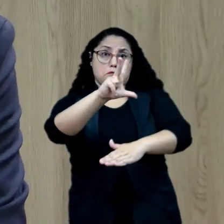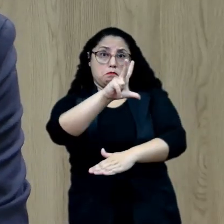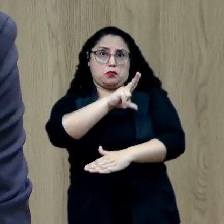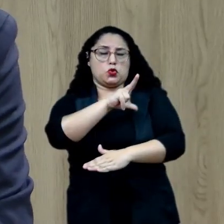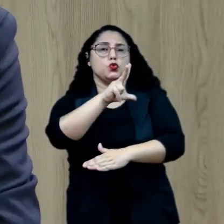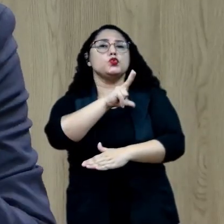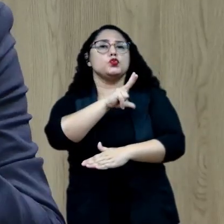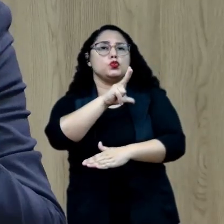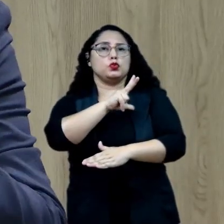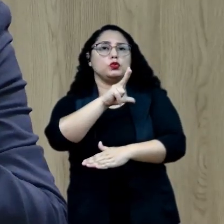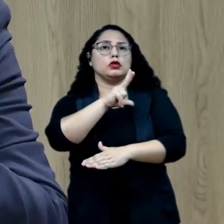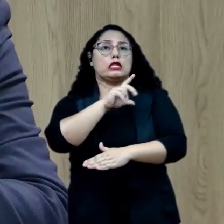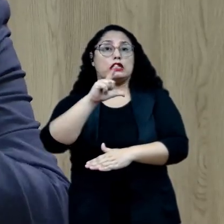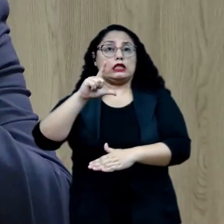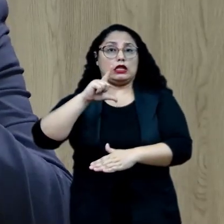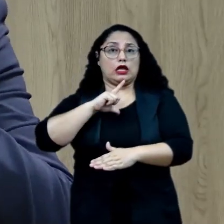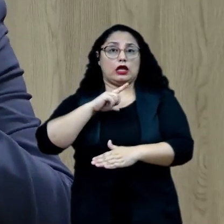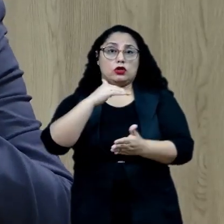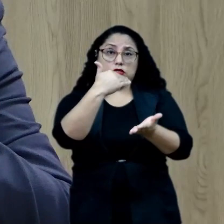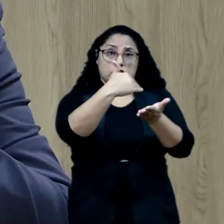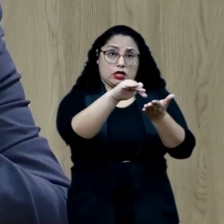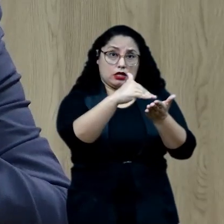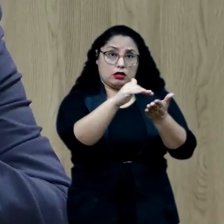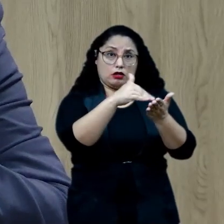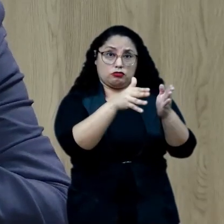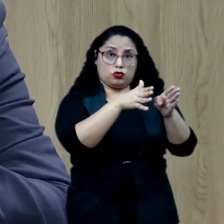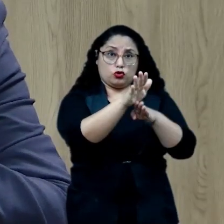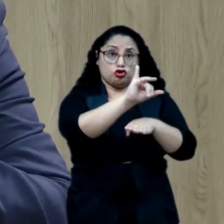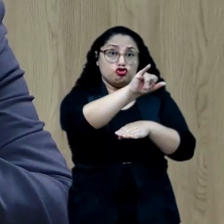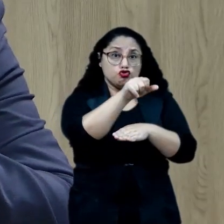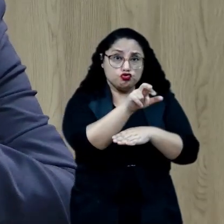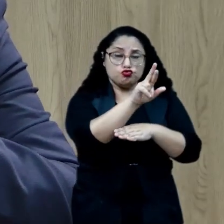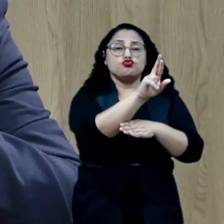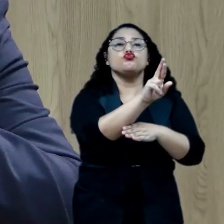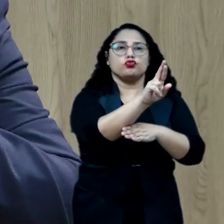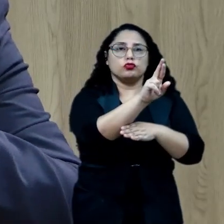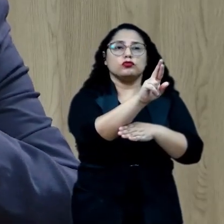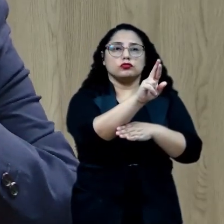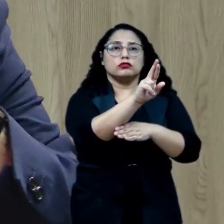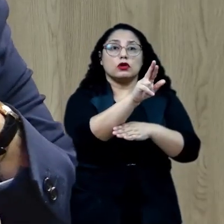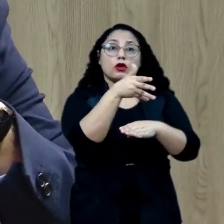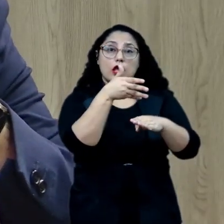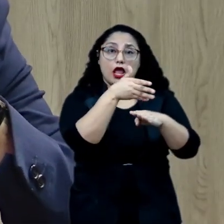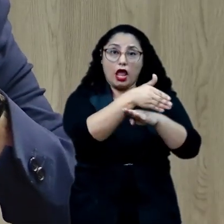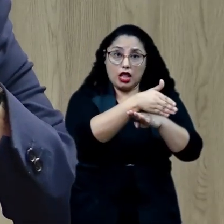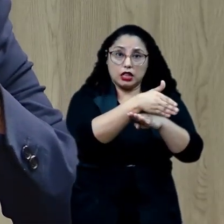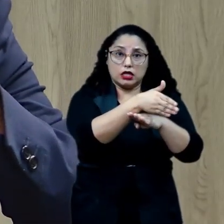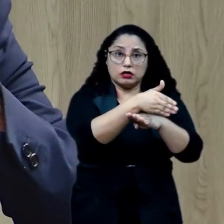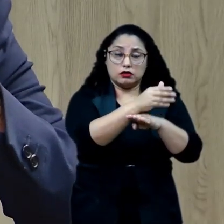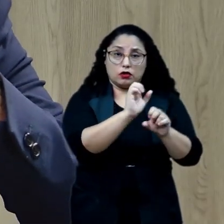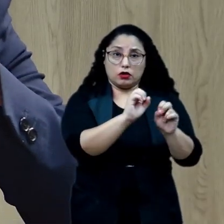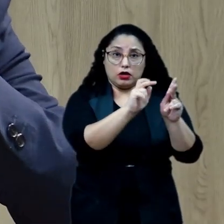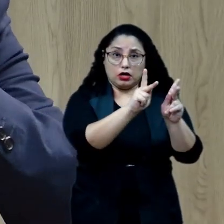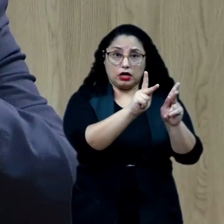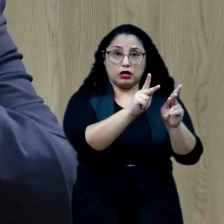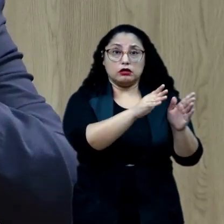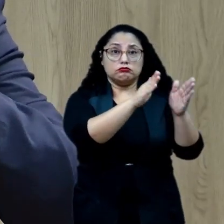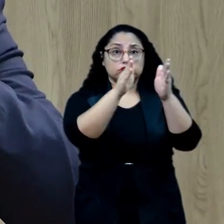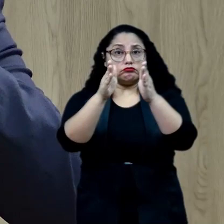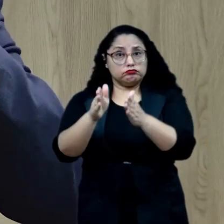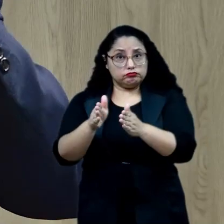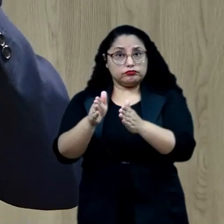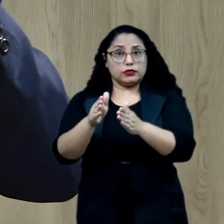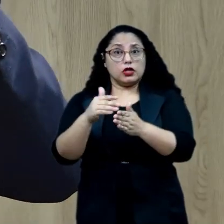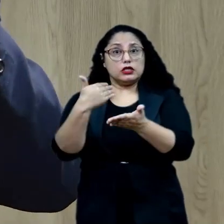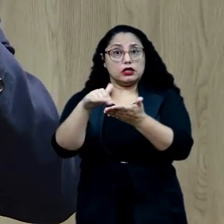privado, nós vamos ter o secretário executivo júnior, que é o que entra, ok? Depois nós